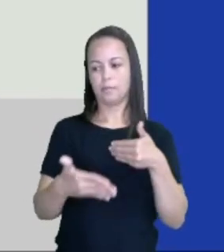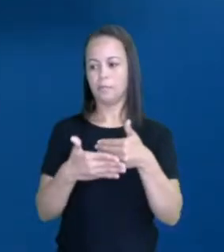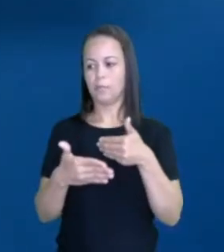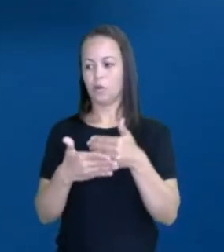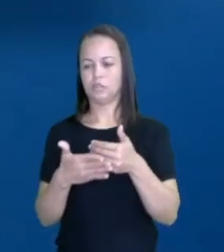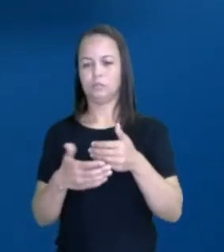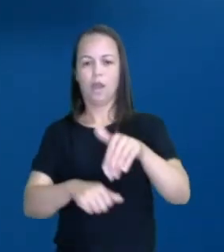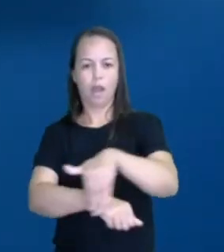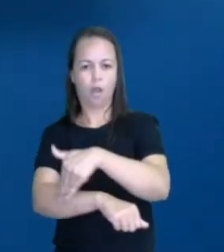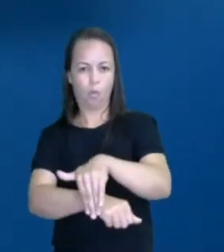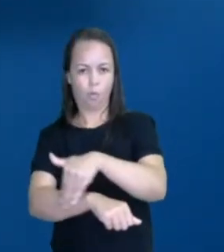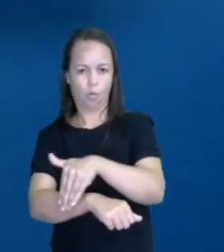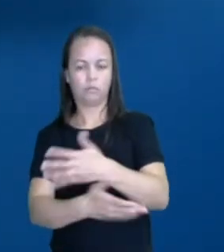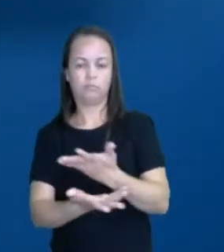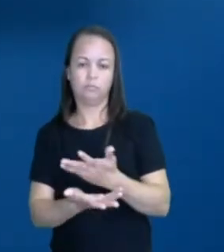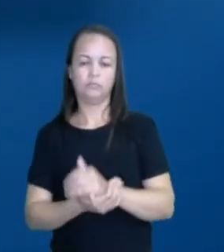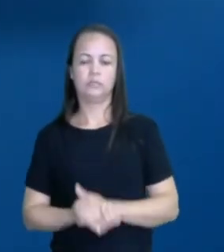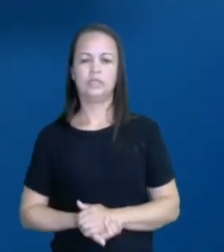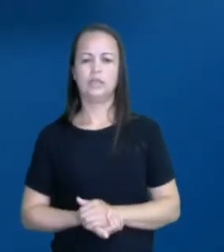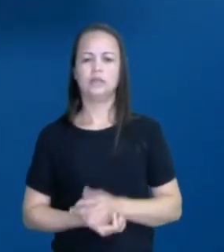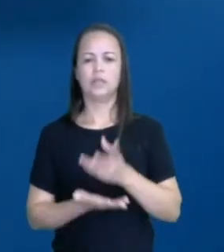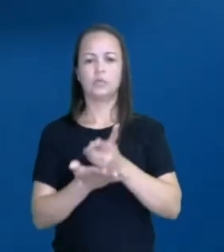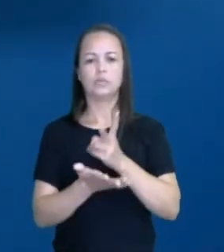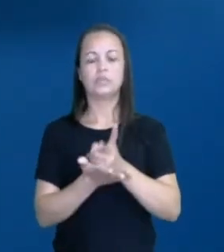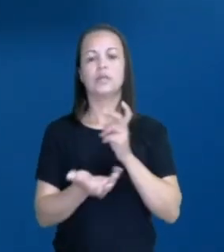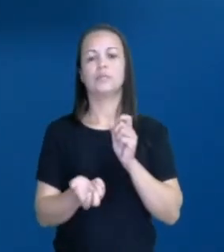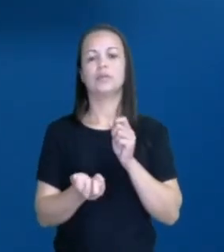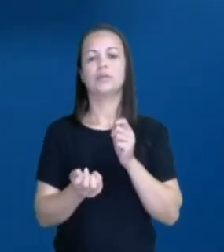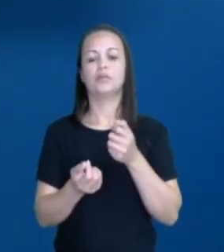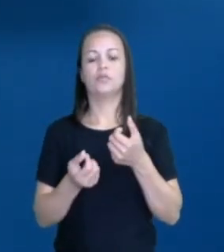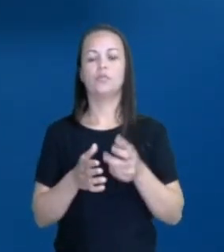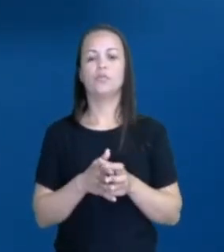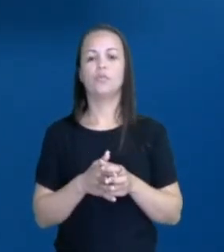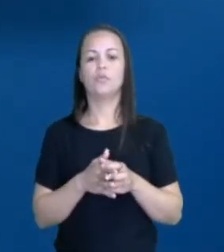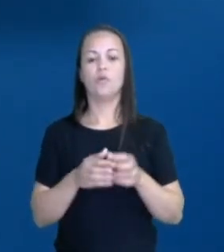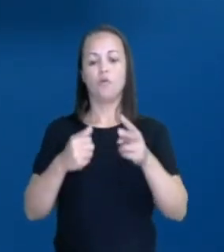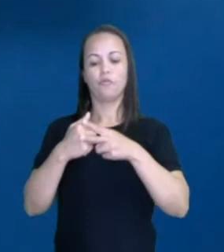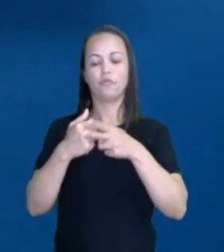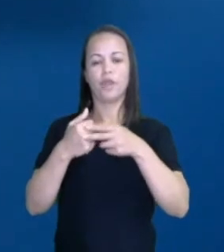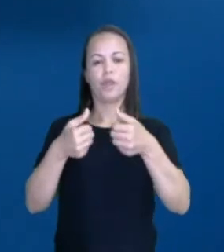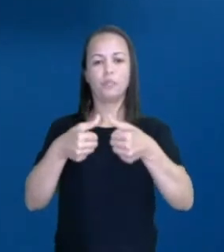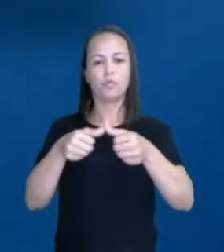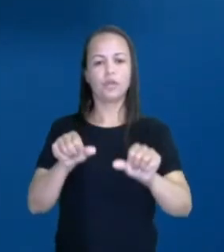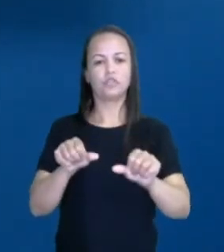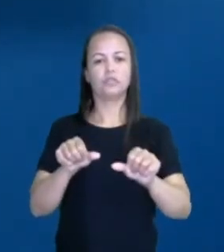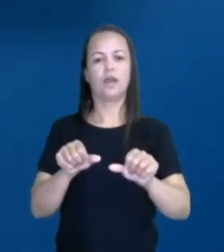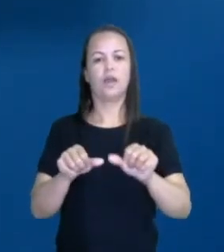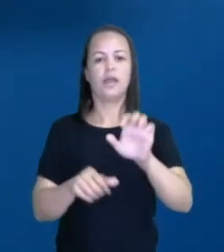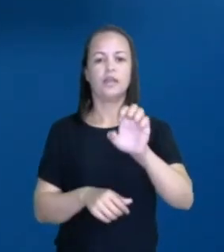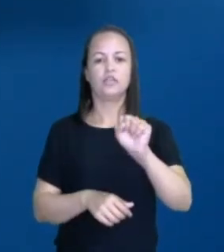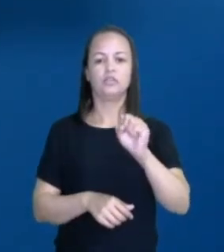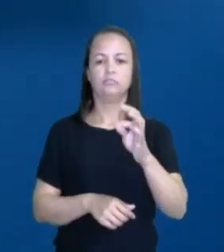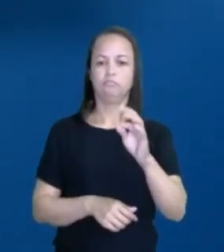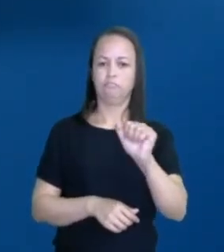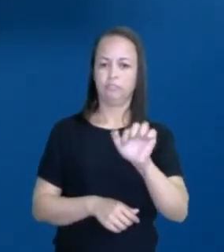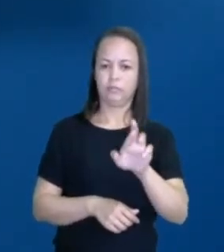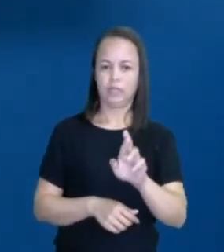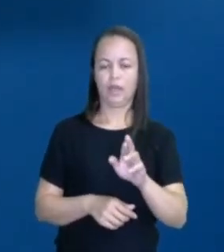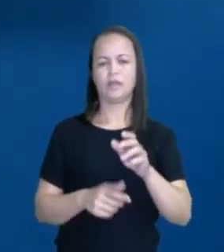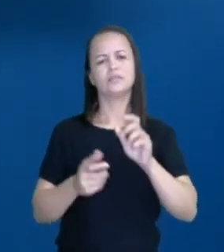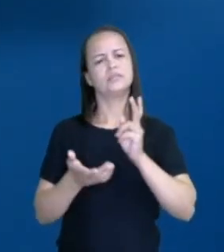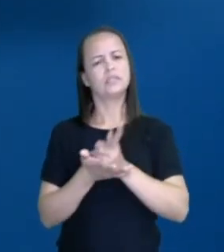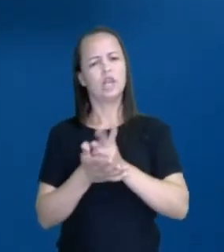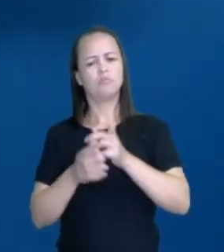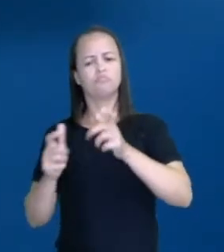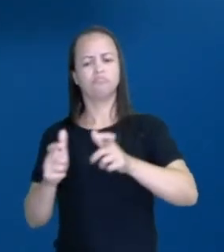grosso modo, a gente tem sempre que o verbo estar, ele vai indicar um estado. São coisas que ele sempre